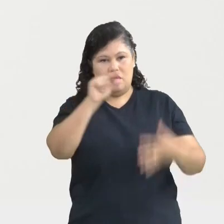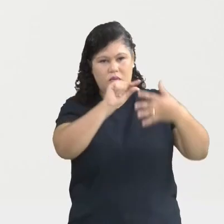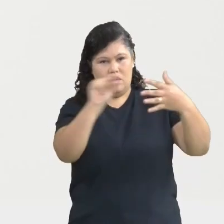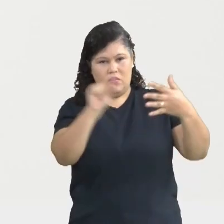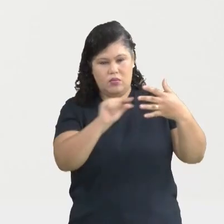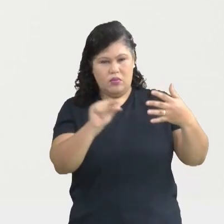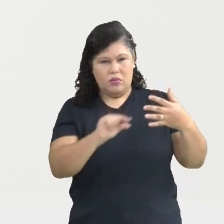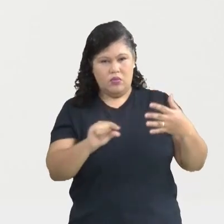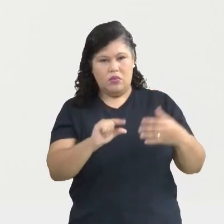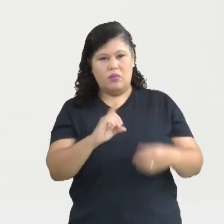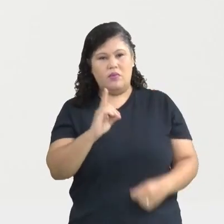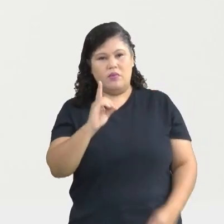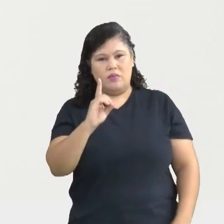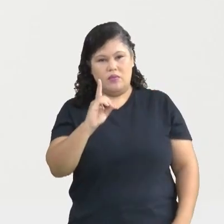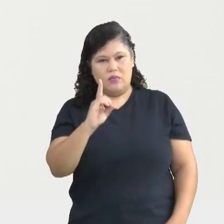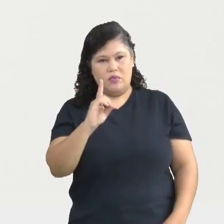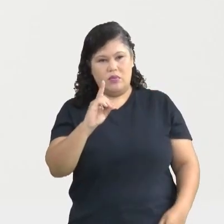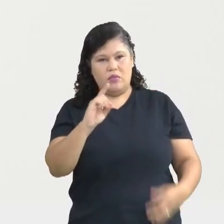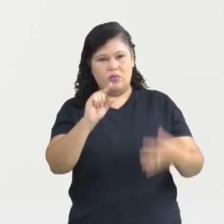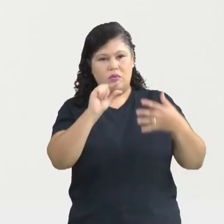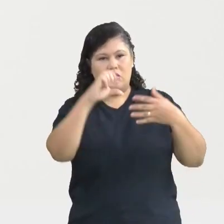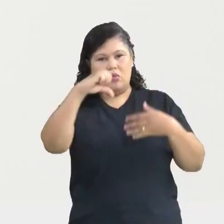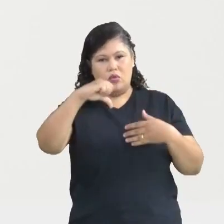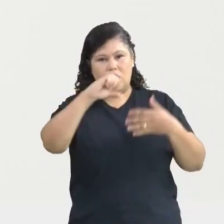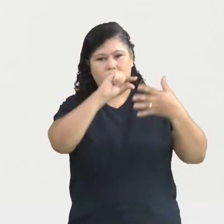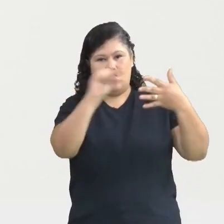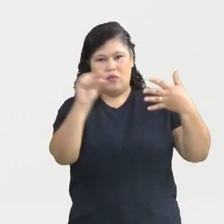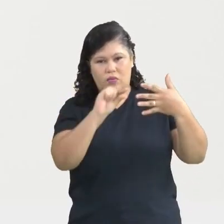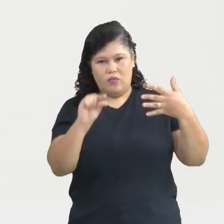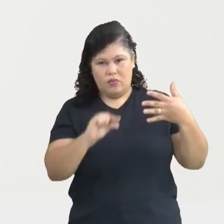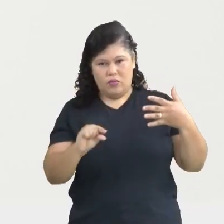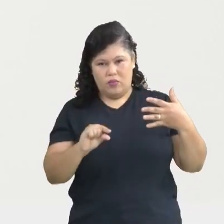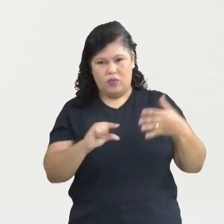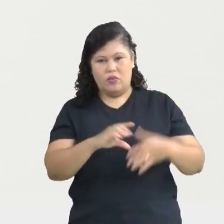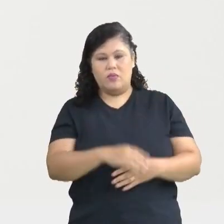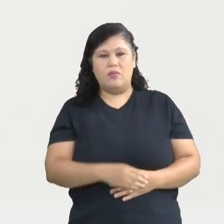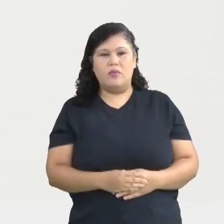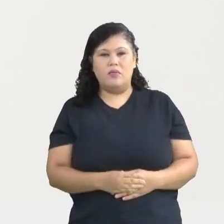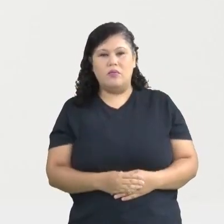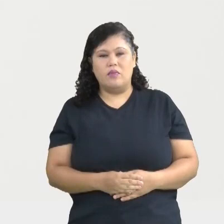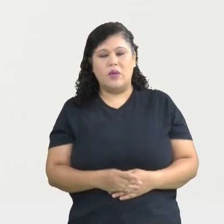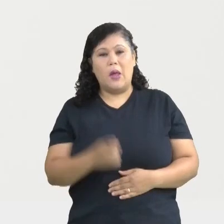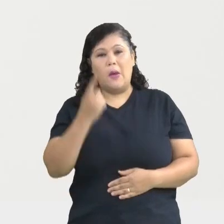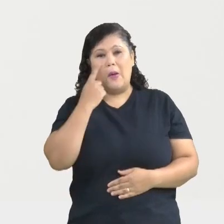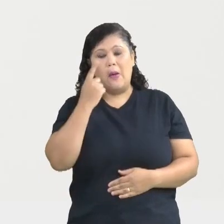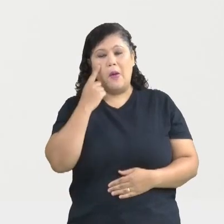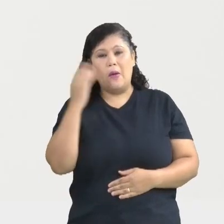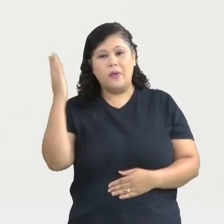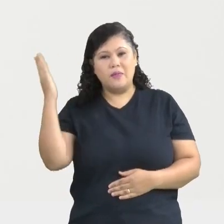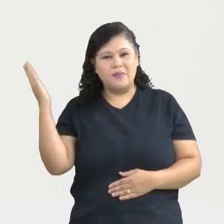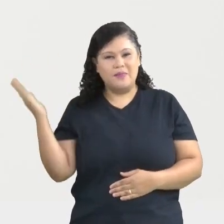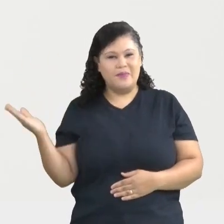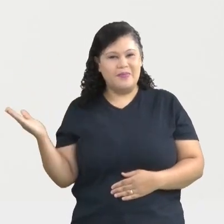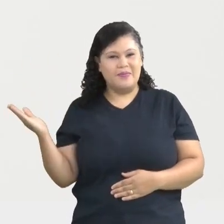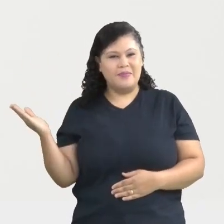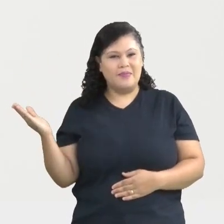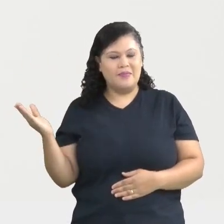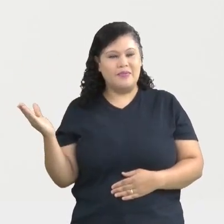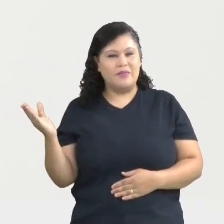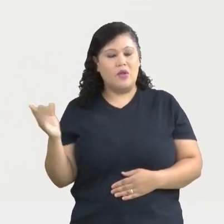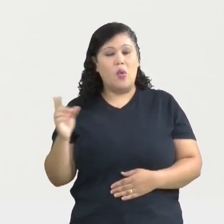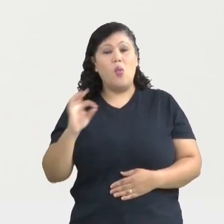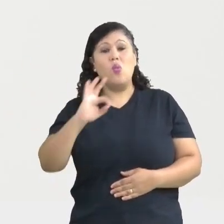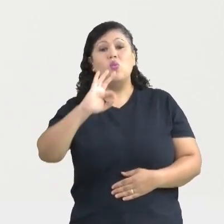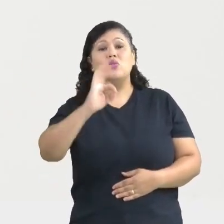7 versos. Letra D, são 9 versos. Olha só, a nossa opção é a letra